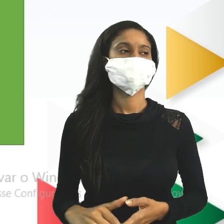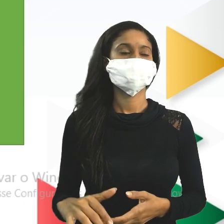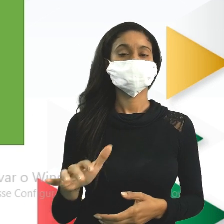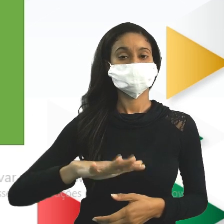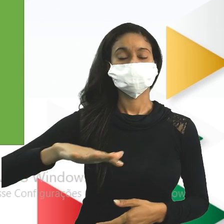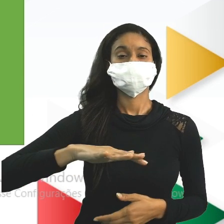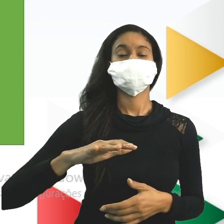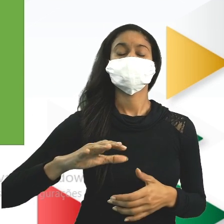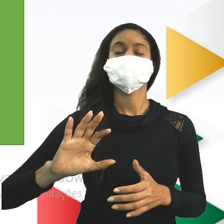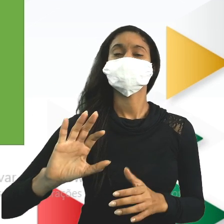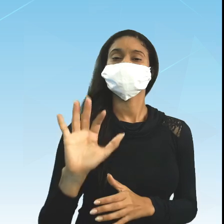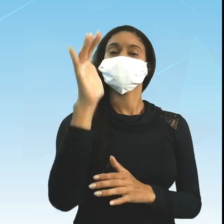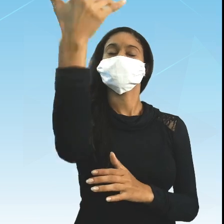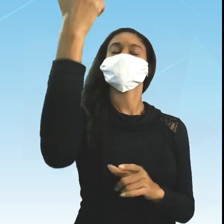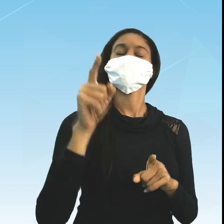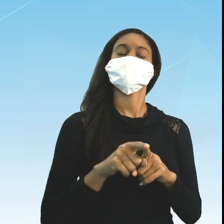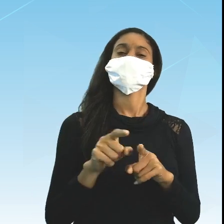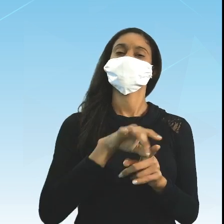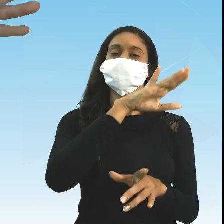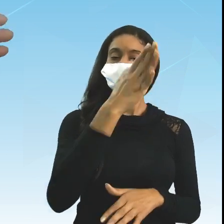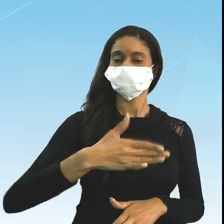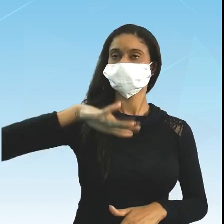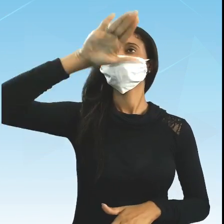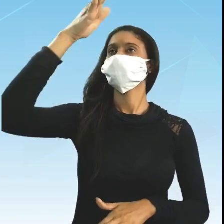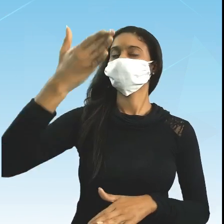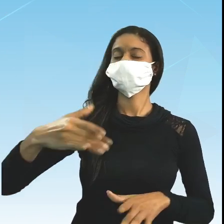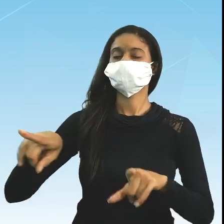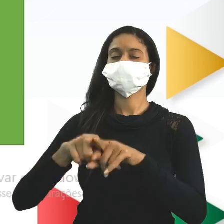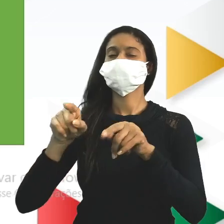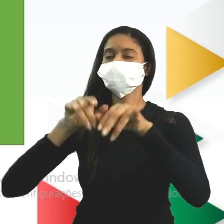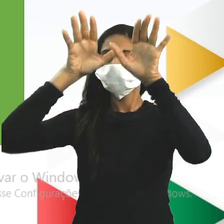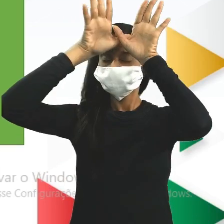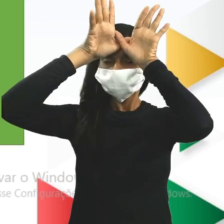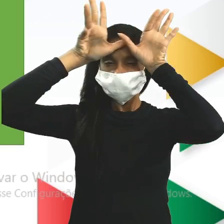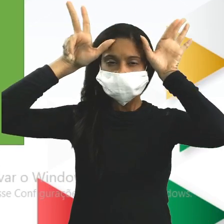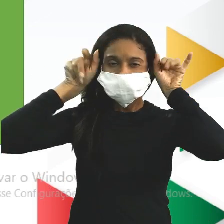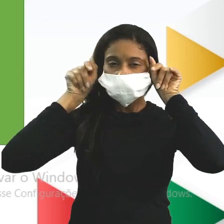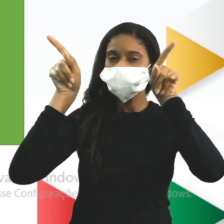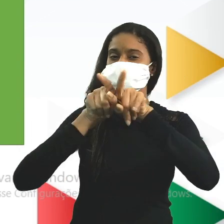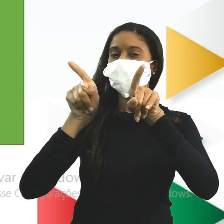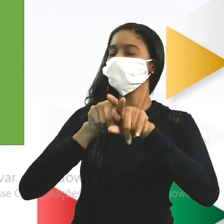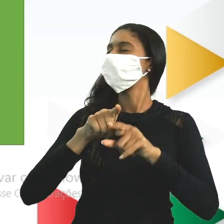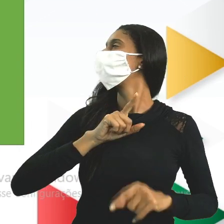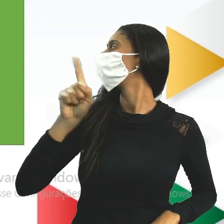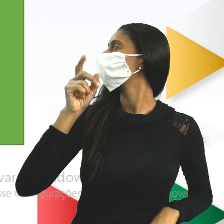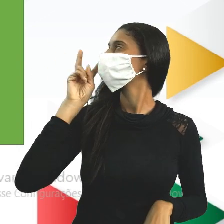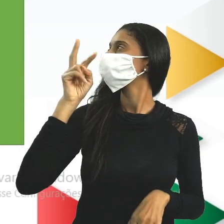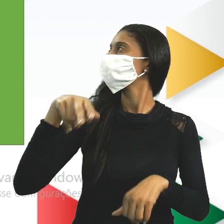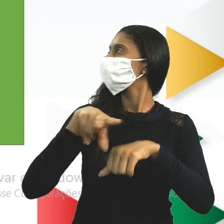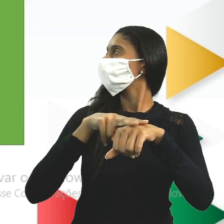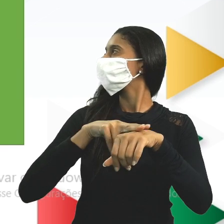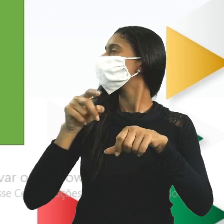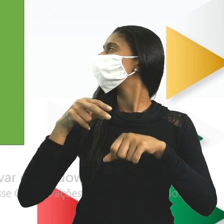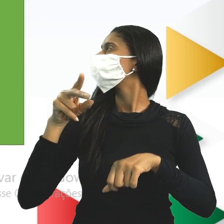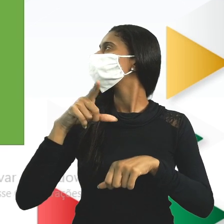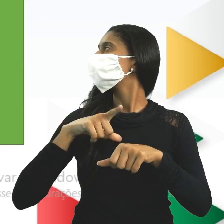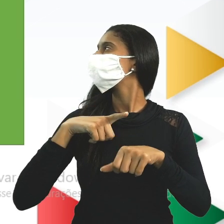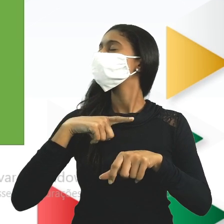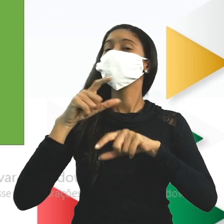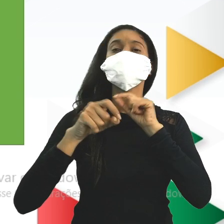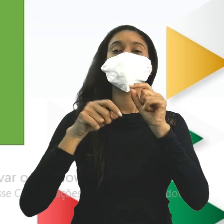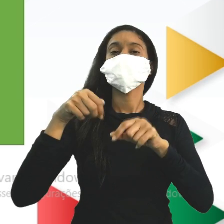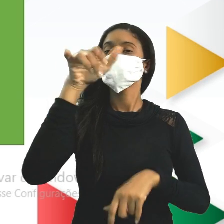de relevo, do agrícola, vê aí a Amazônia, a maioria parte toda verdinha, uma parte aqui do Nordeste, manchinha marrom,